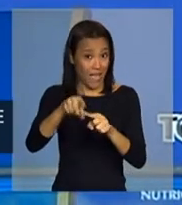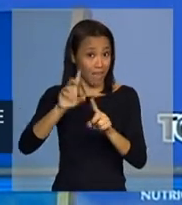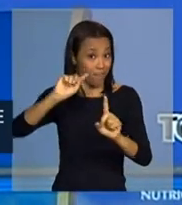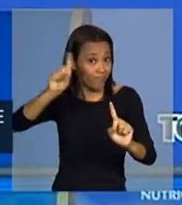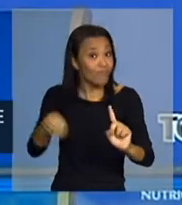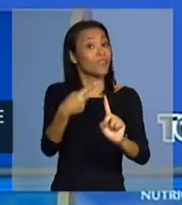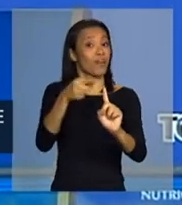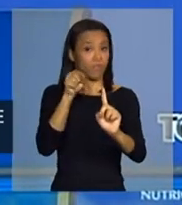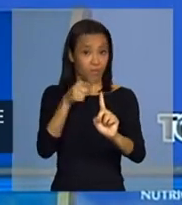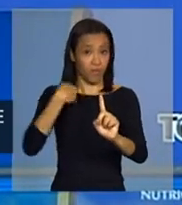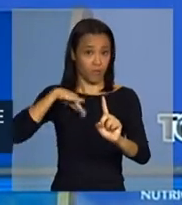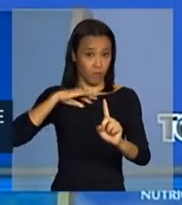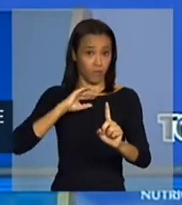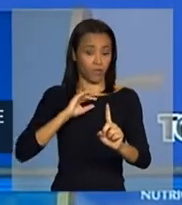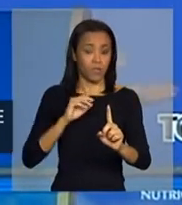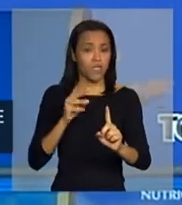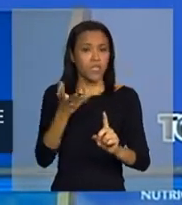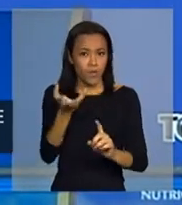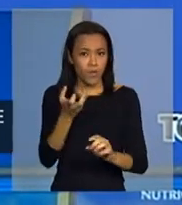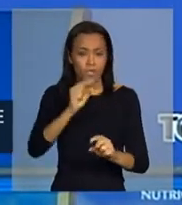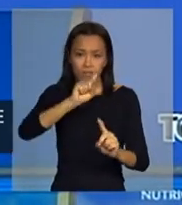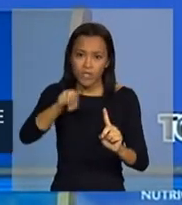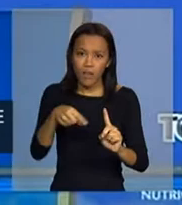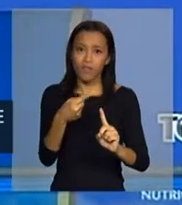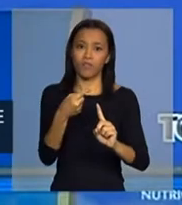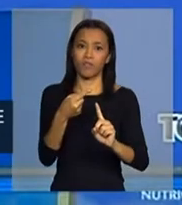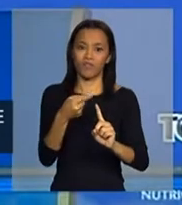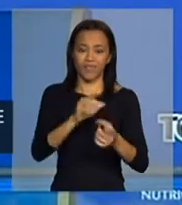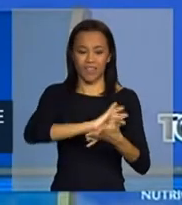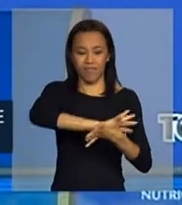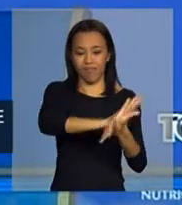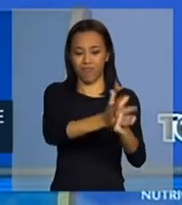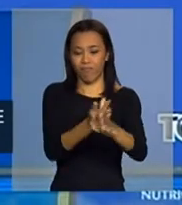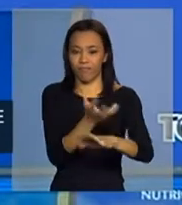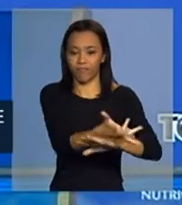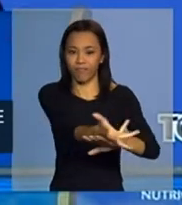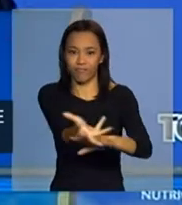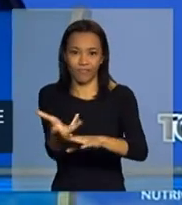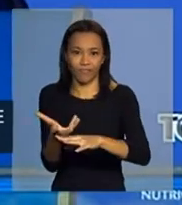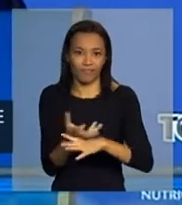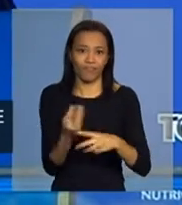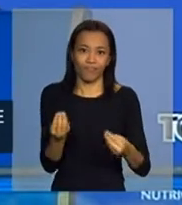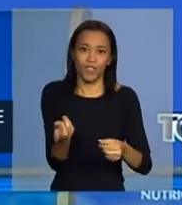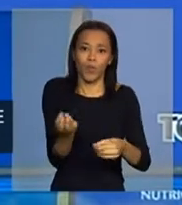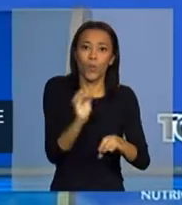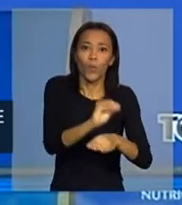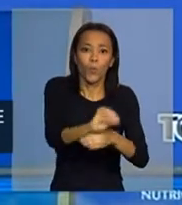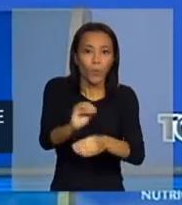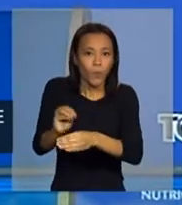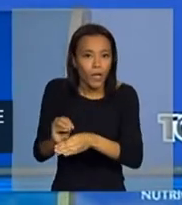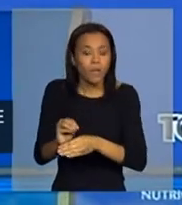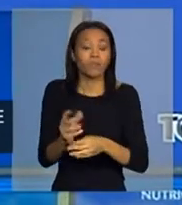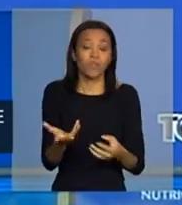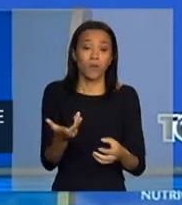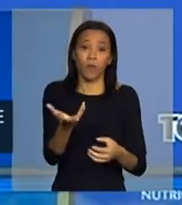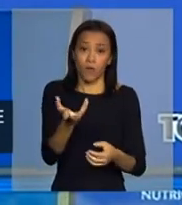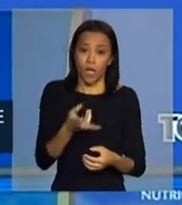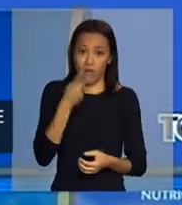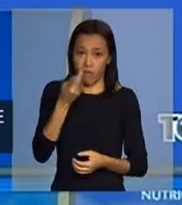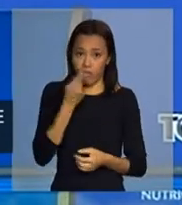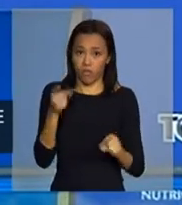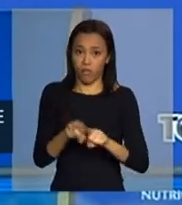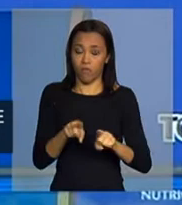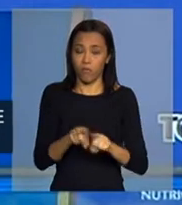eu queria o desafio das pastagens degradadas. E eu queria também dizer que, para